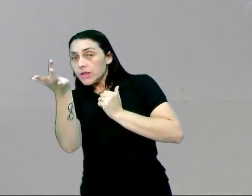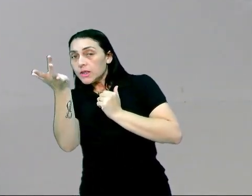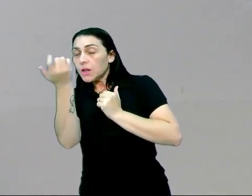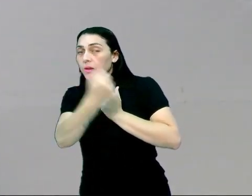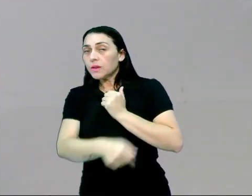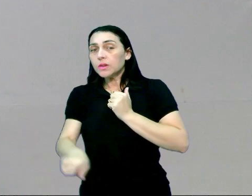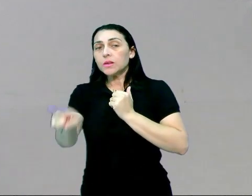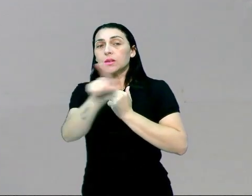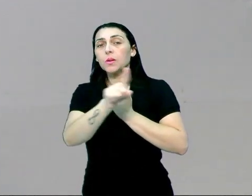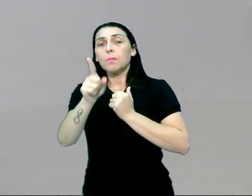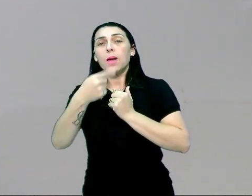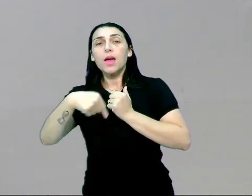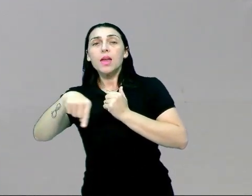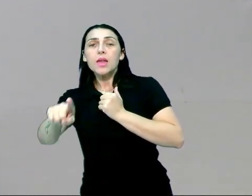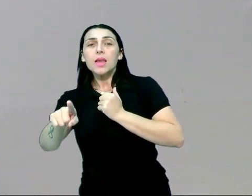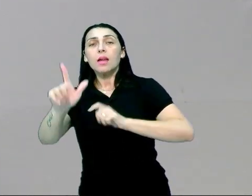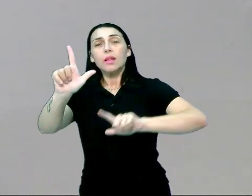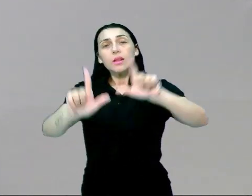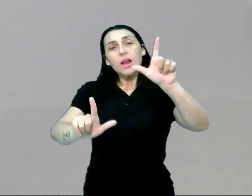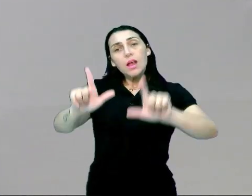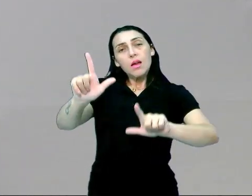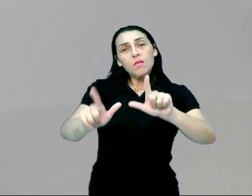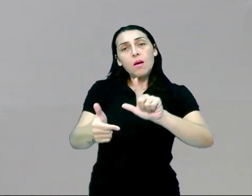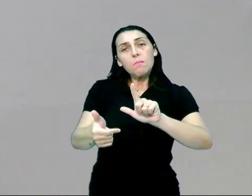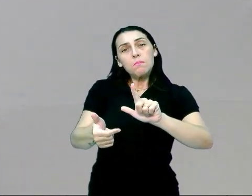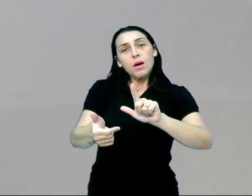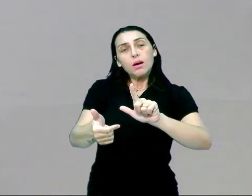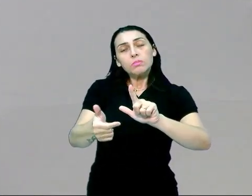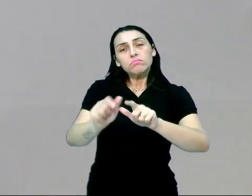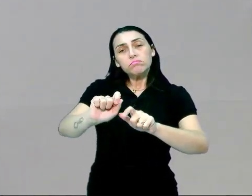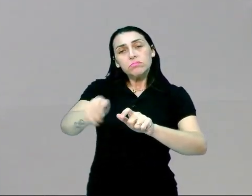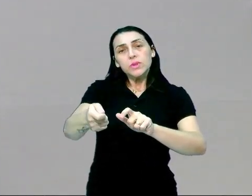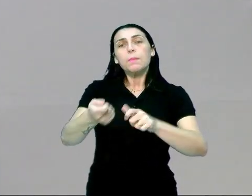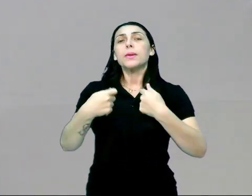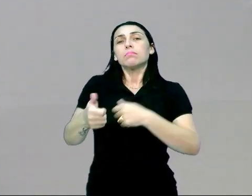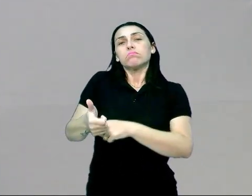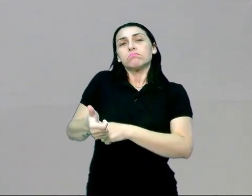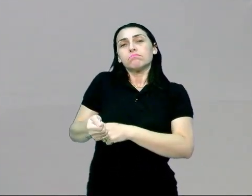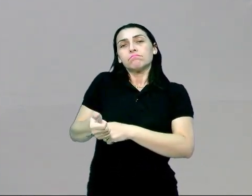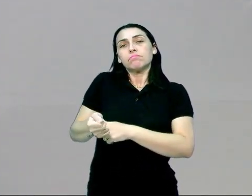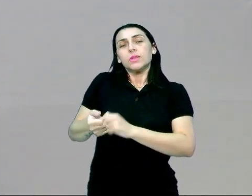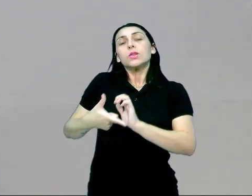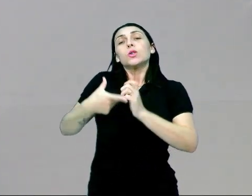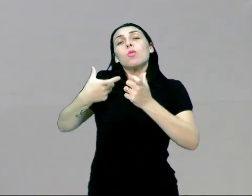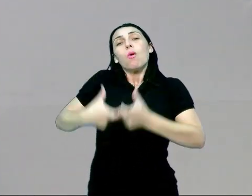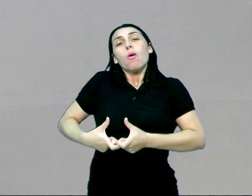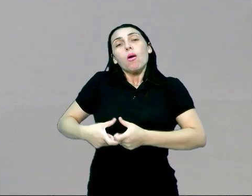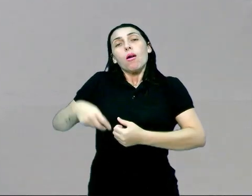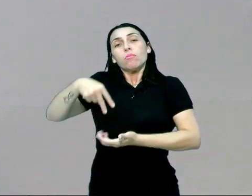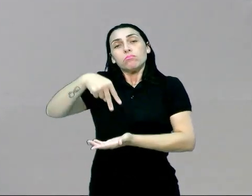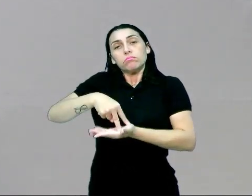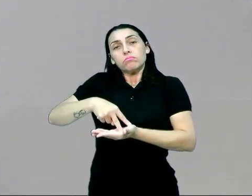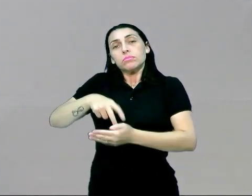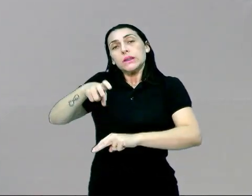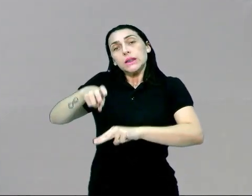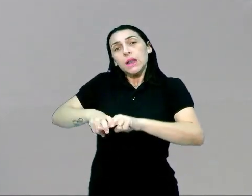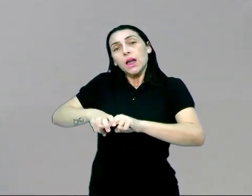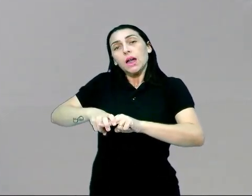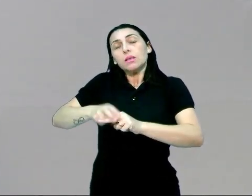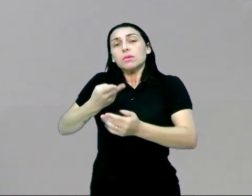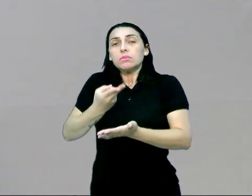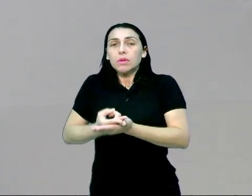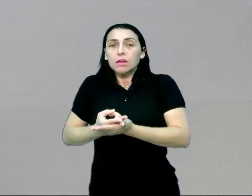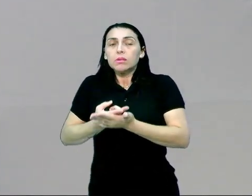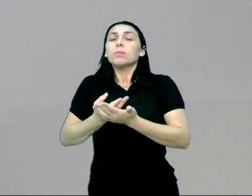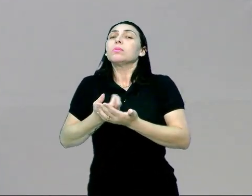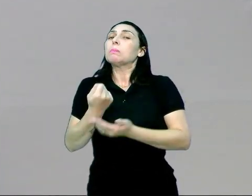não preciso mais ir até a televisão para mudar de canal. Eu aperto um controle remoto de onde eu estiver. Ponto. Eu não